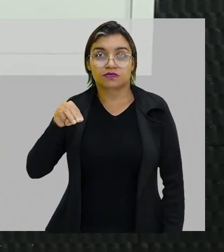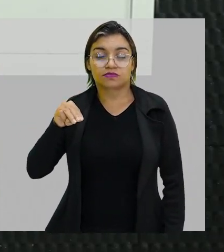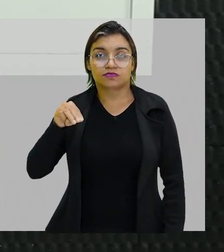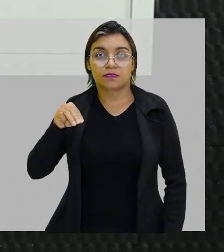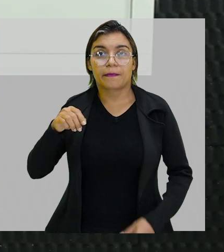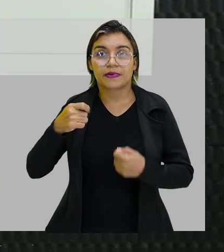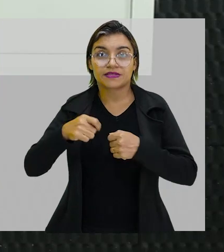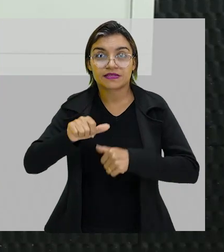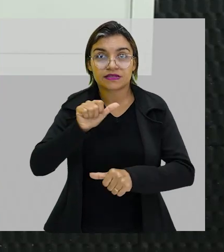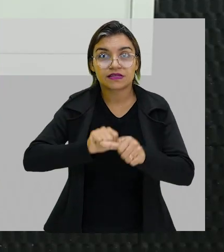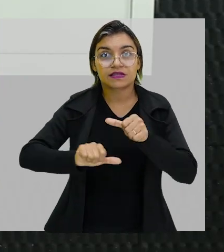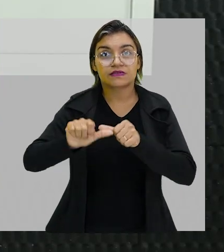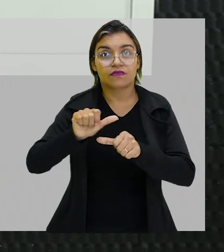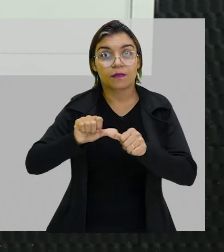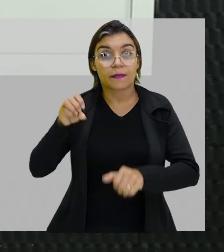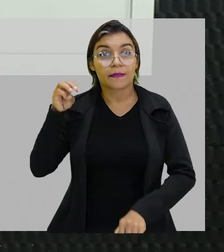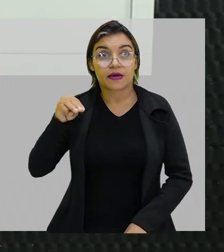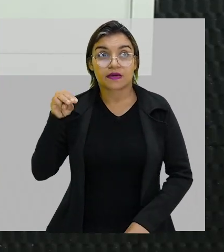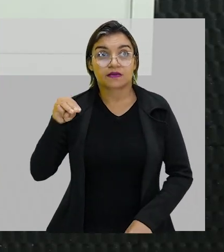que 5